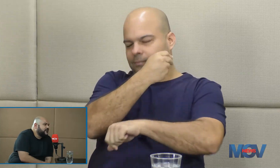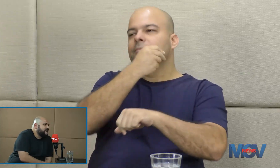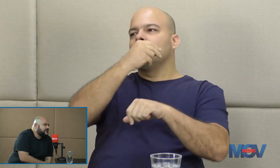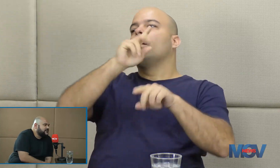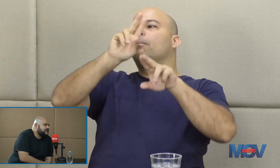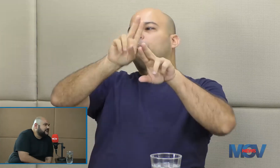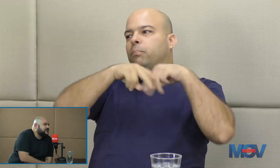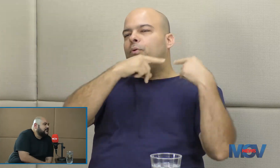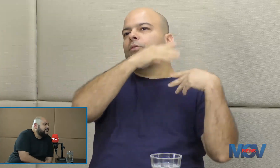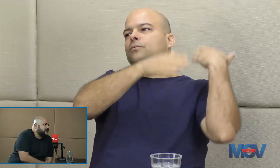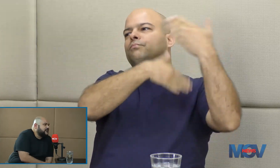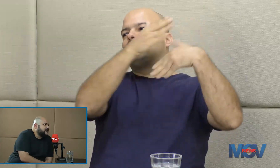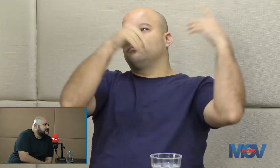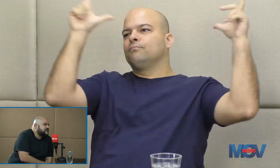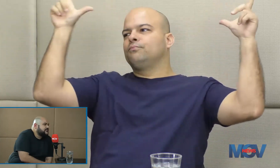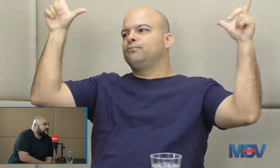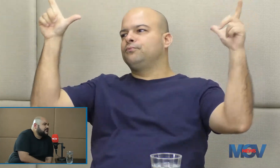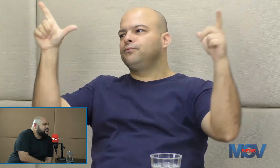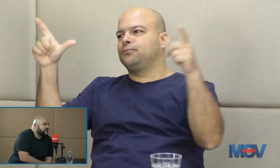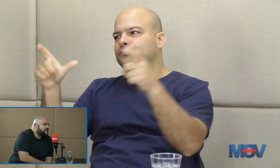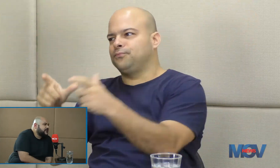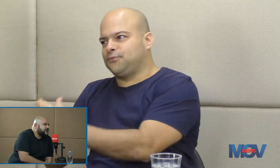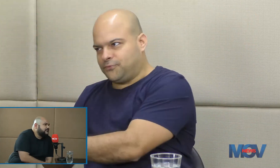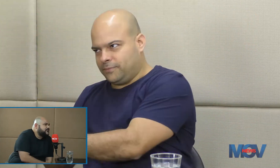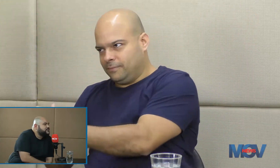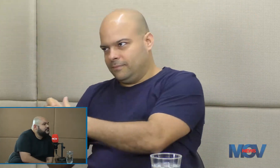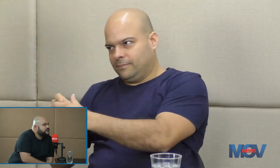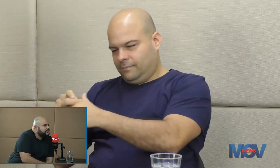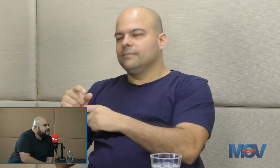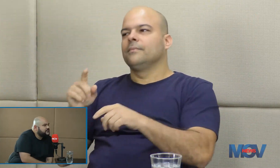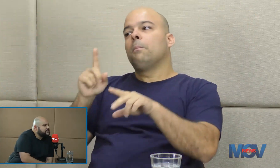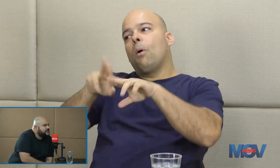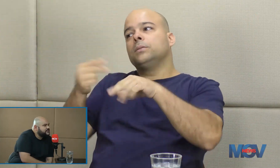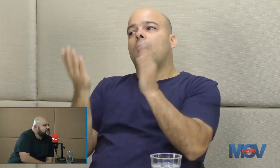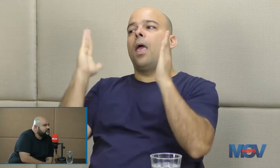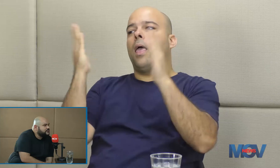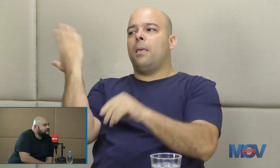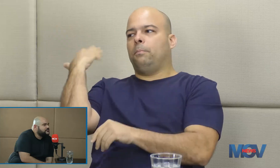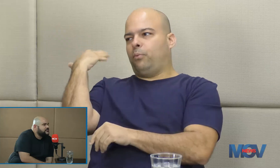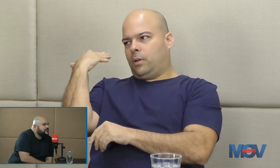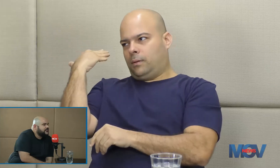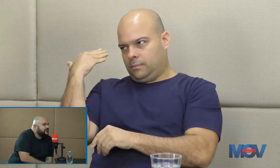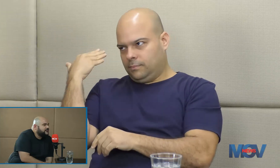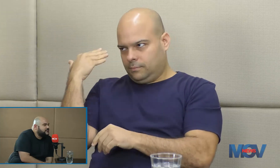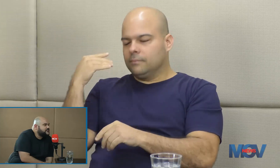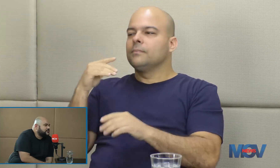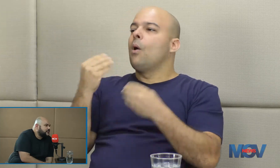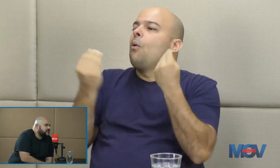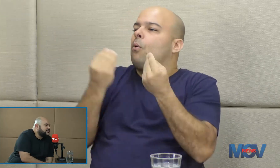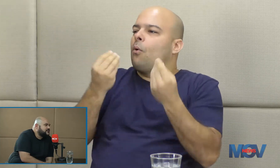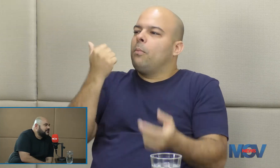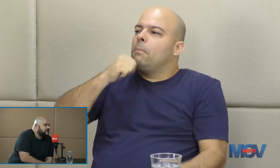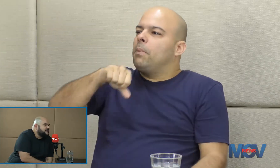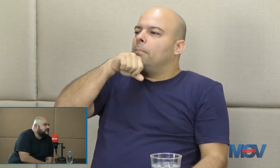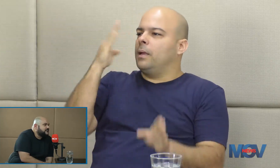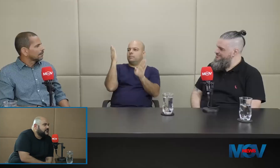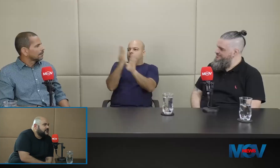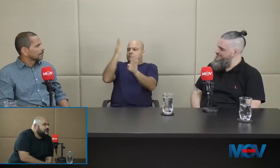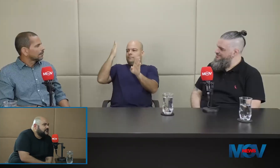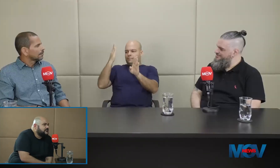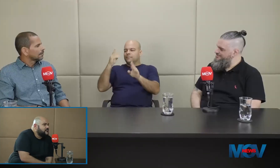depois veio a vacina. Veio a vacina, então de lá para cá veio diminuindo a quantidade de surdos acometidos por essa